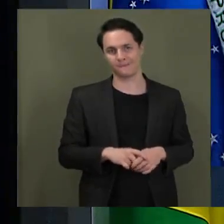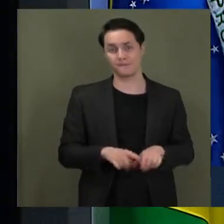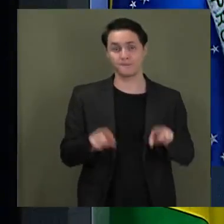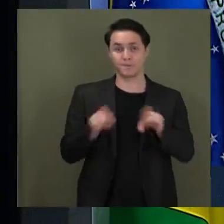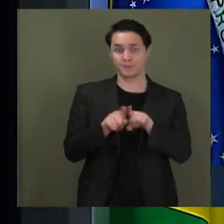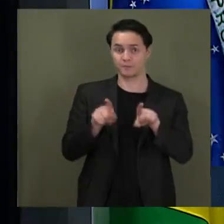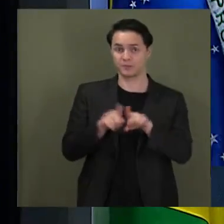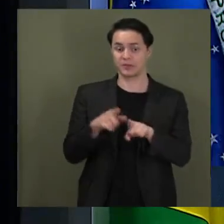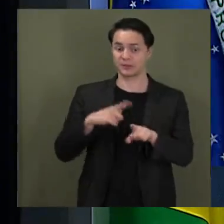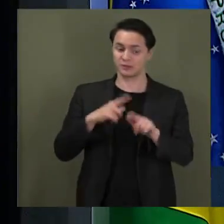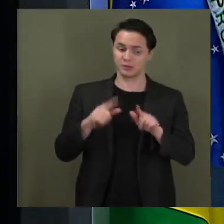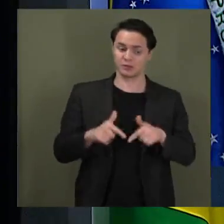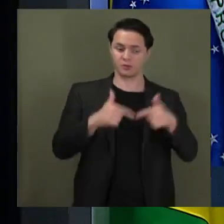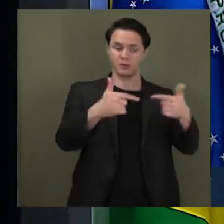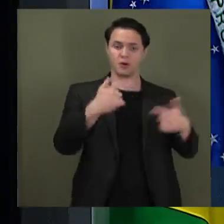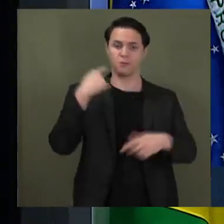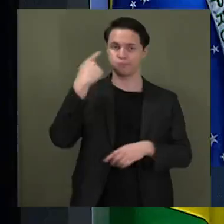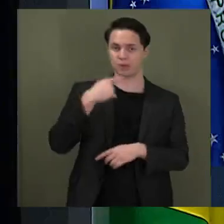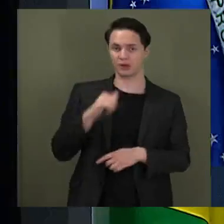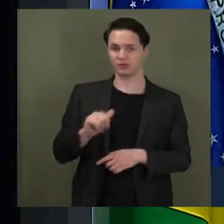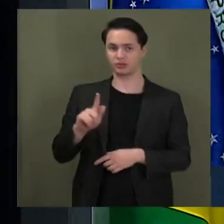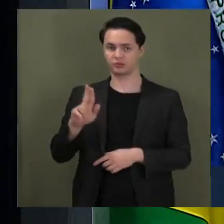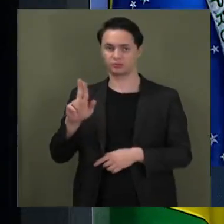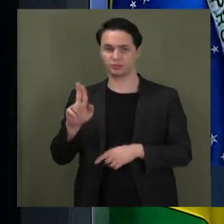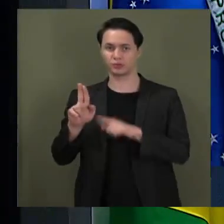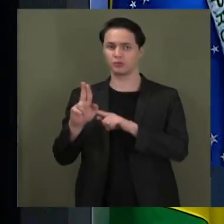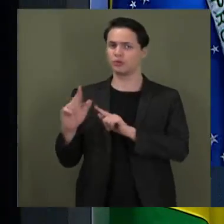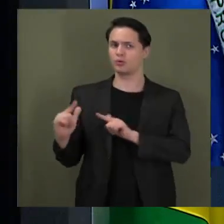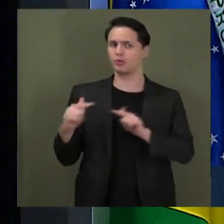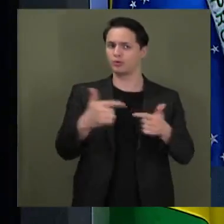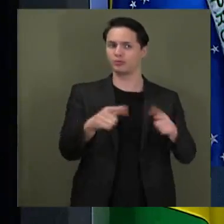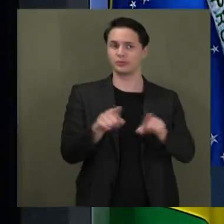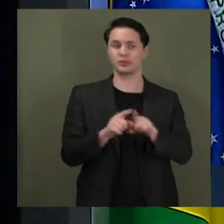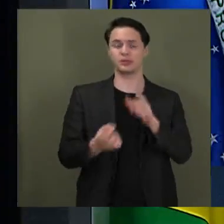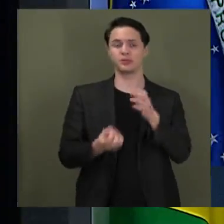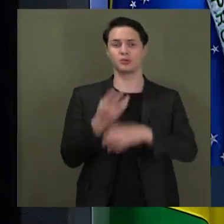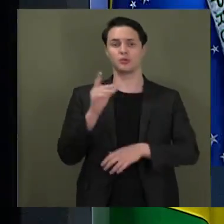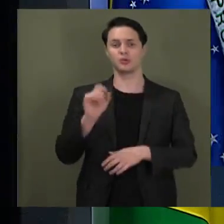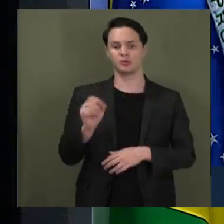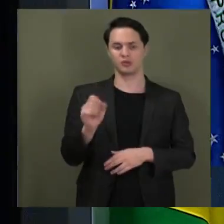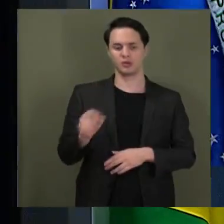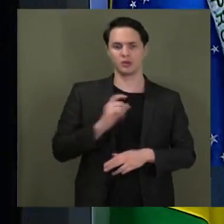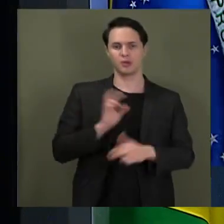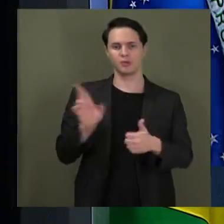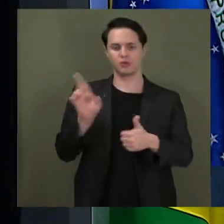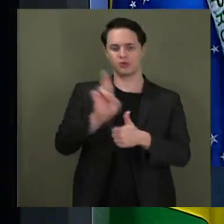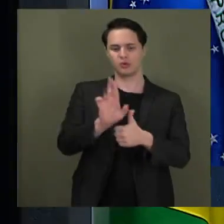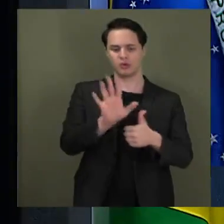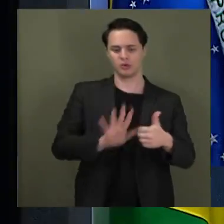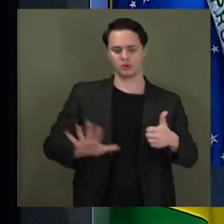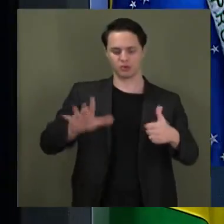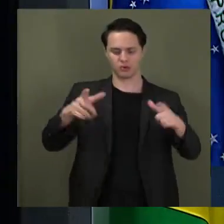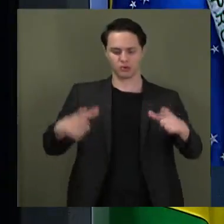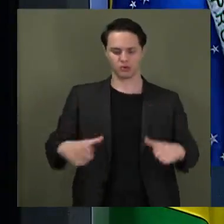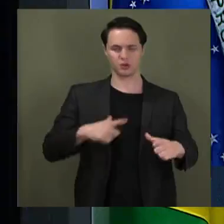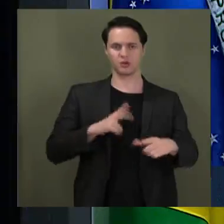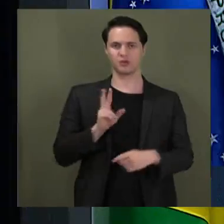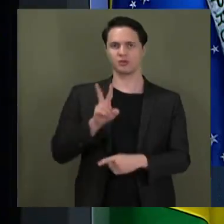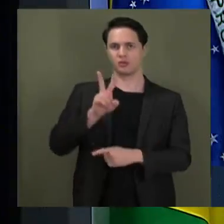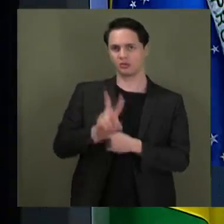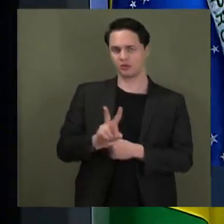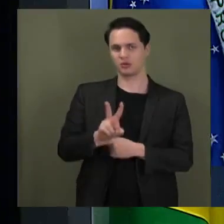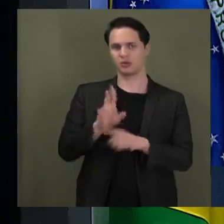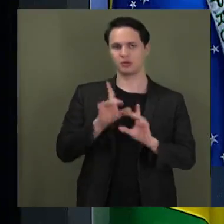a Advocacia Geral da União, a AGU, que também criou a Procuradoria Nacional da Defesa